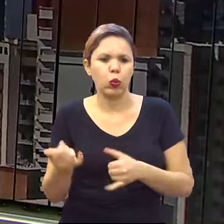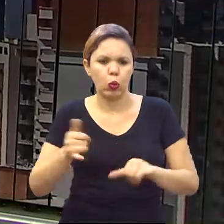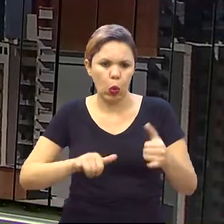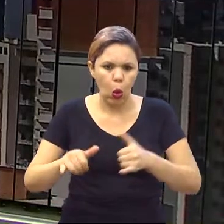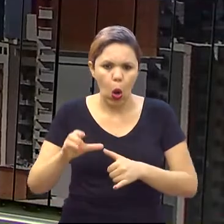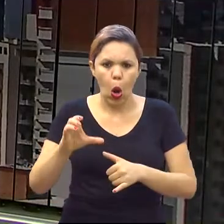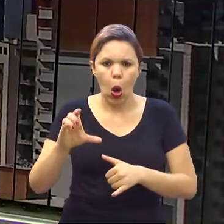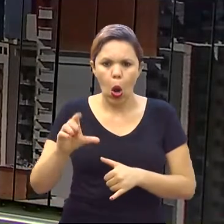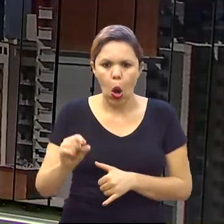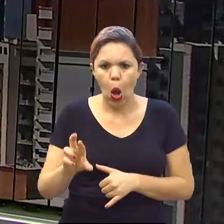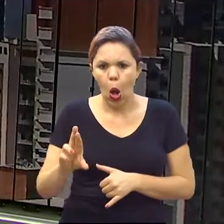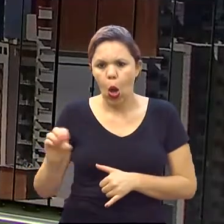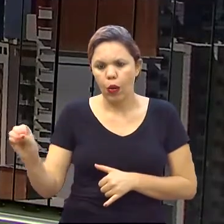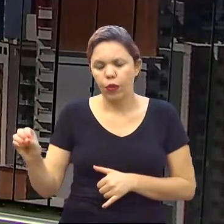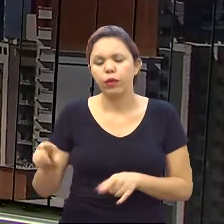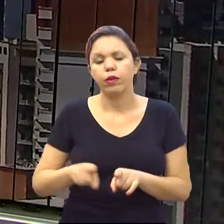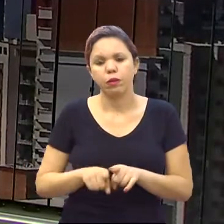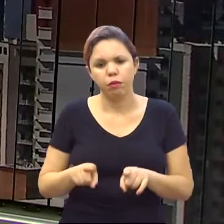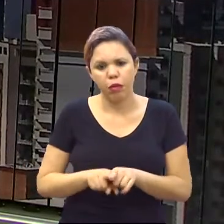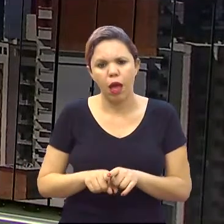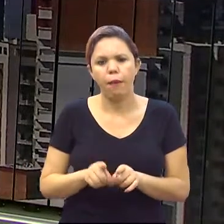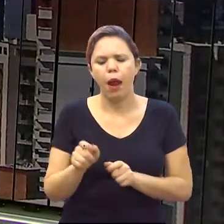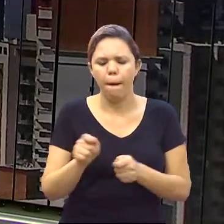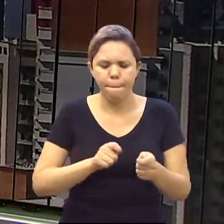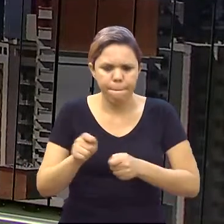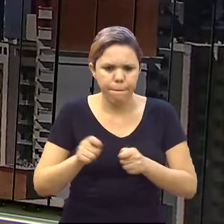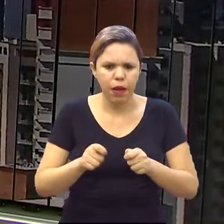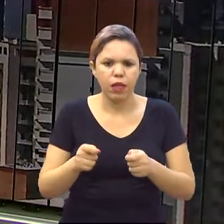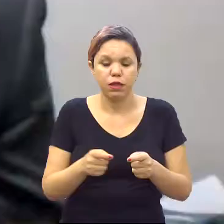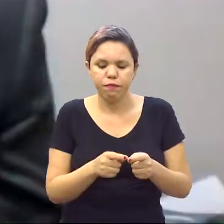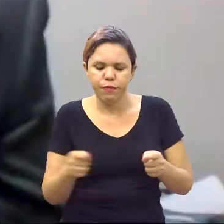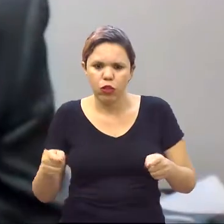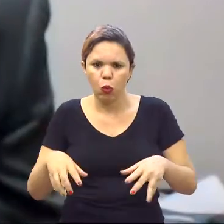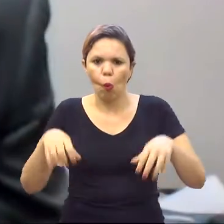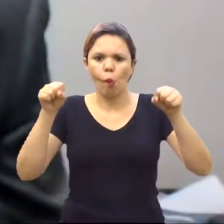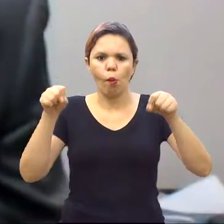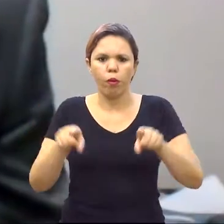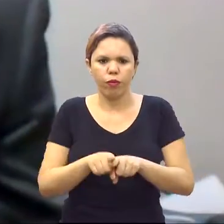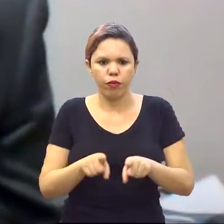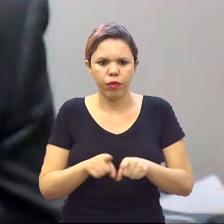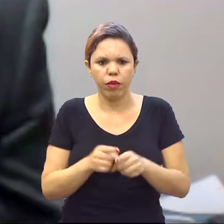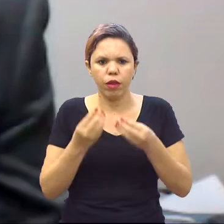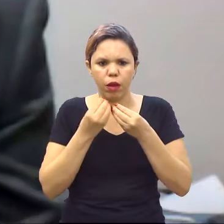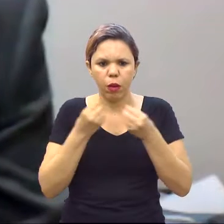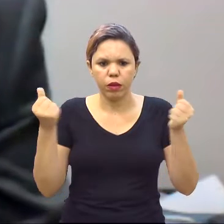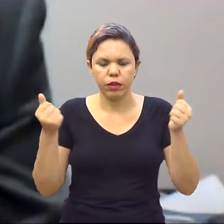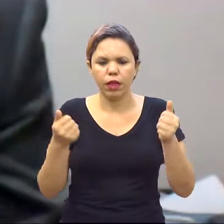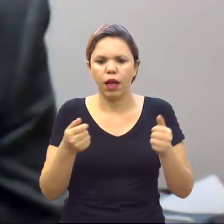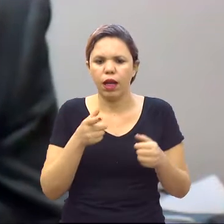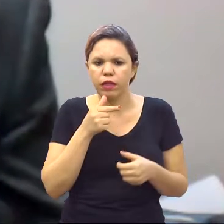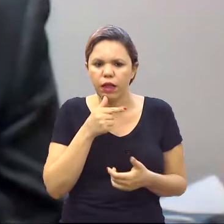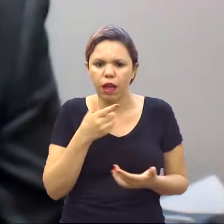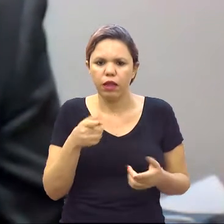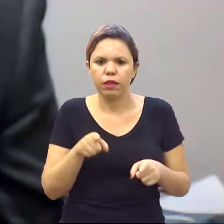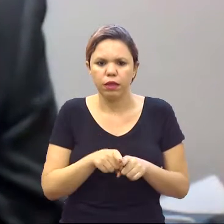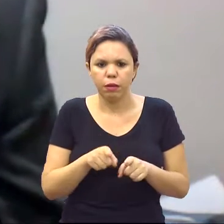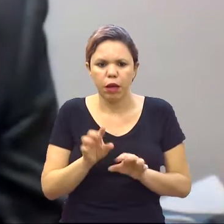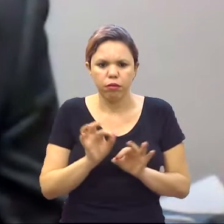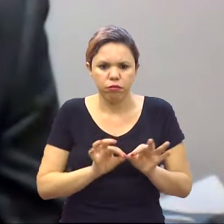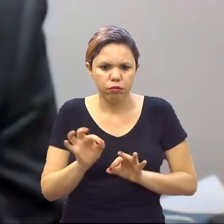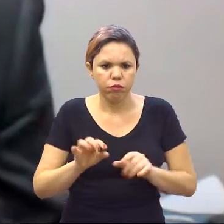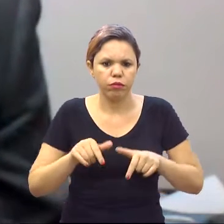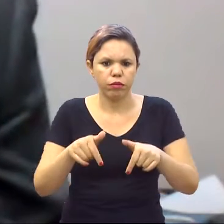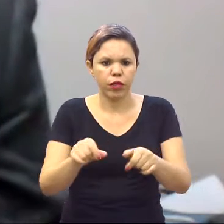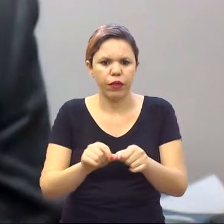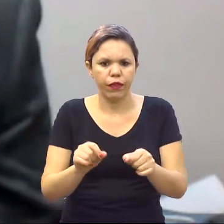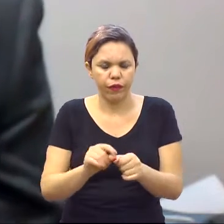importantes, para, em caso de extrema estiagem, poder dar potabilidade e qualidade à água, e